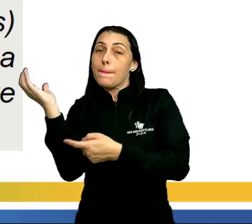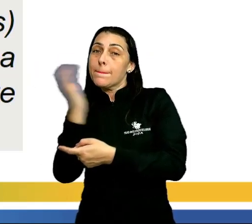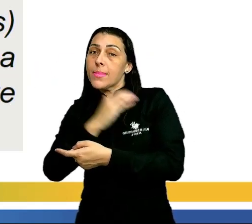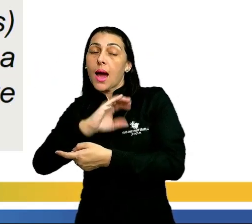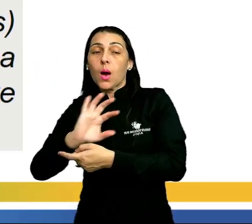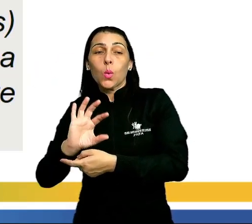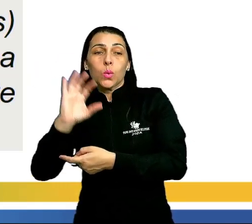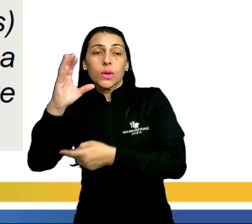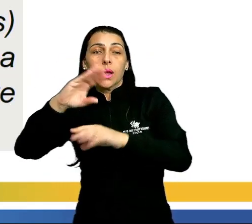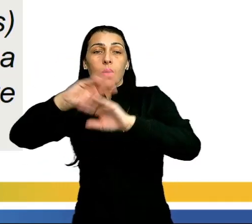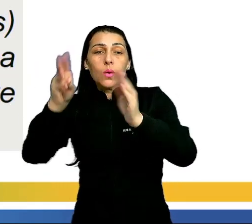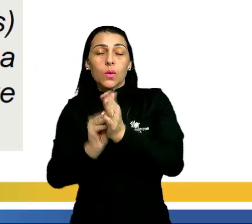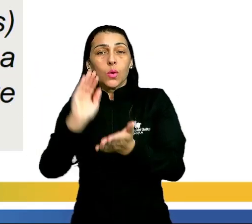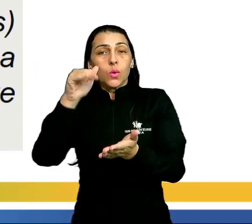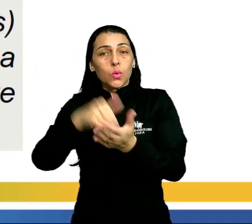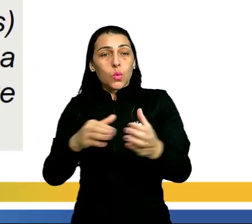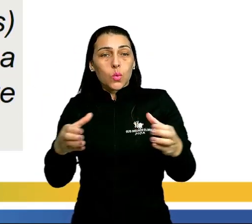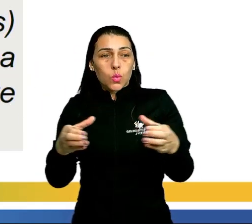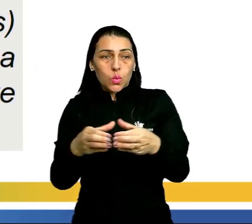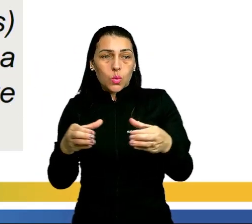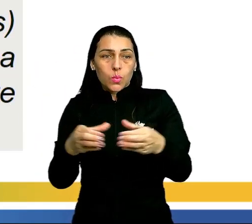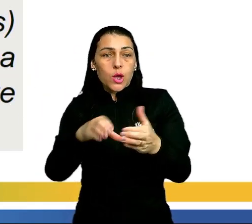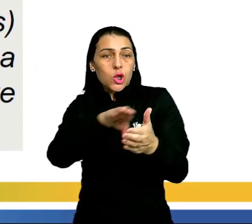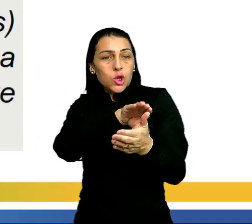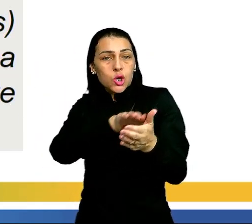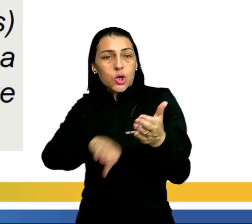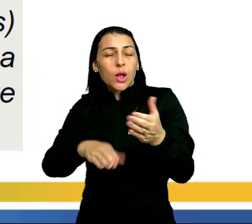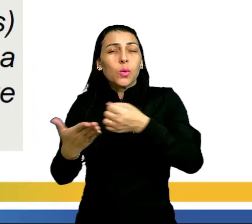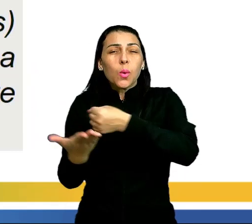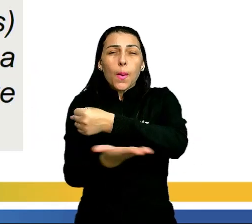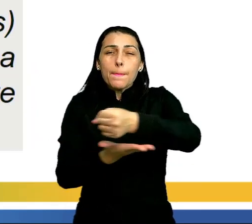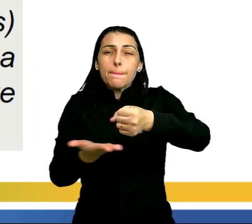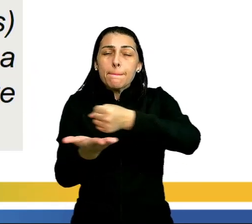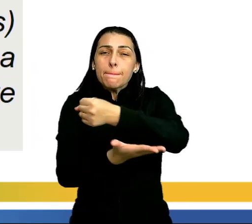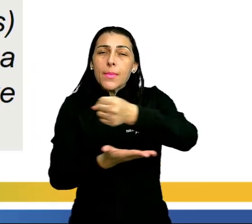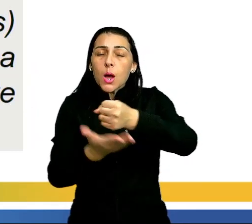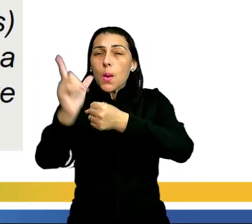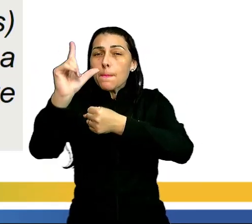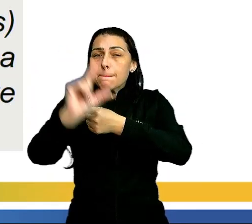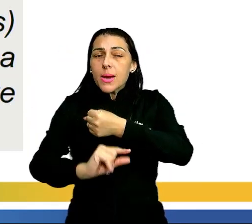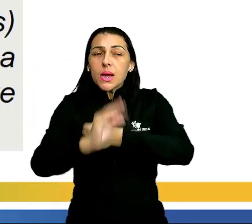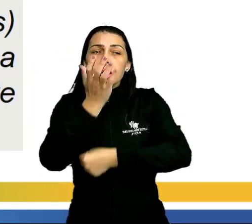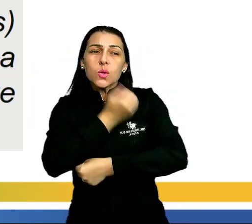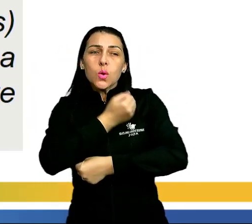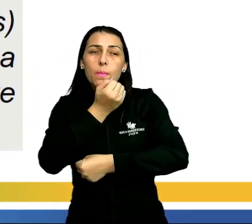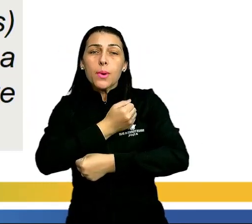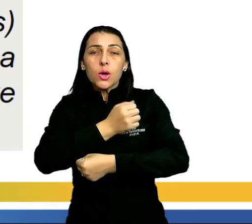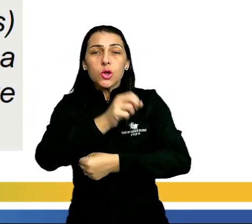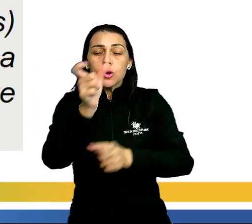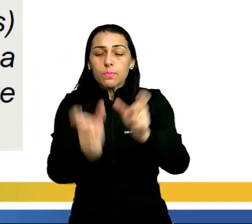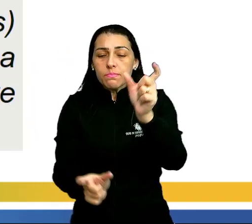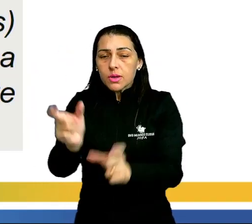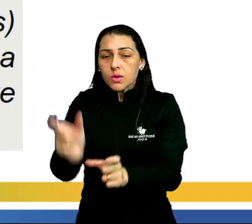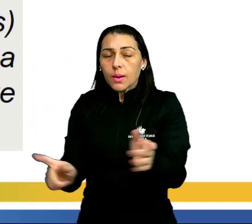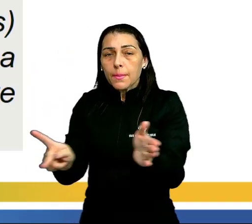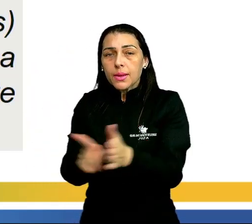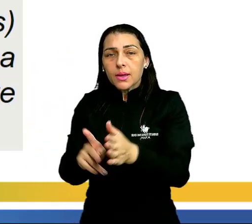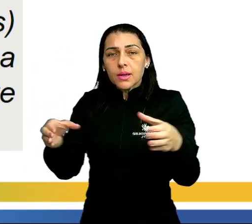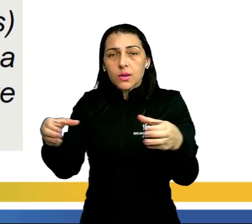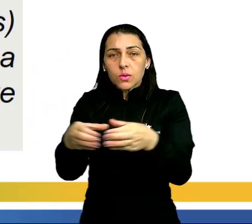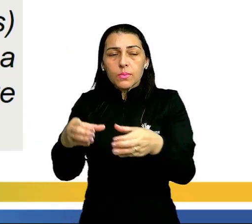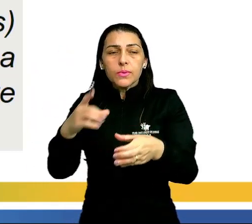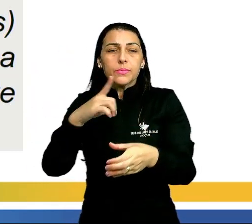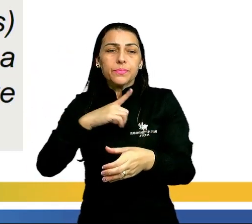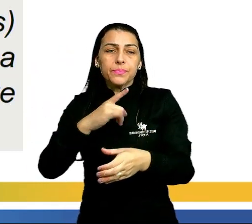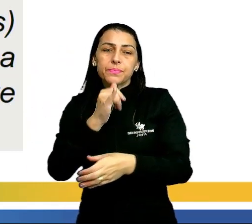sobre todo um grupo de indivíduos é tirada com base em um pequeno número de indivíduos desse grupo. Então nós temos